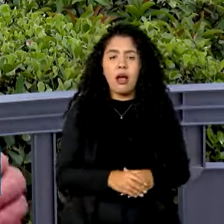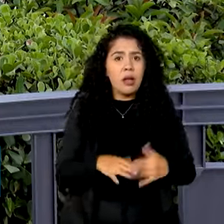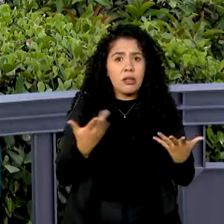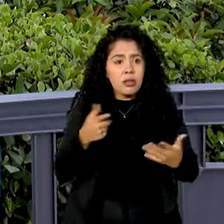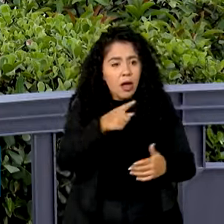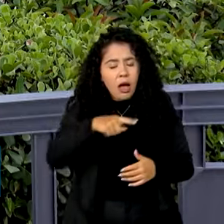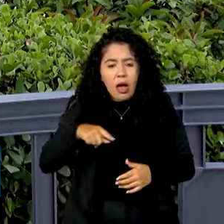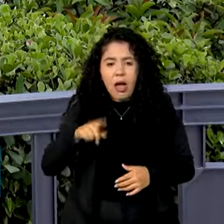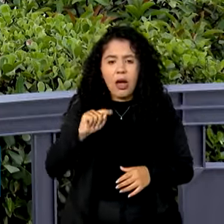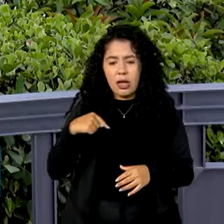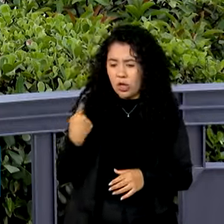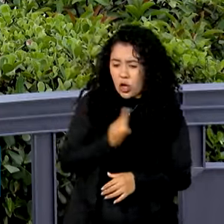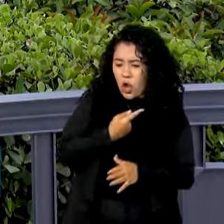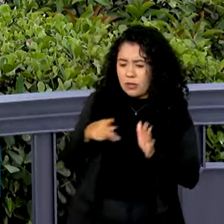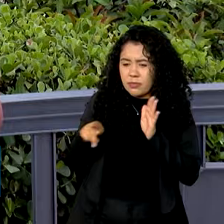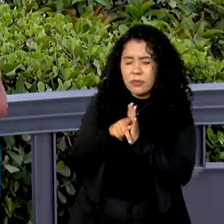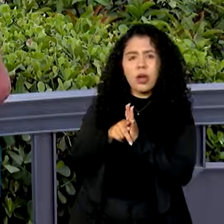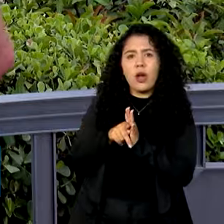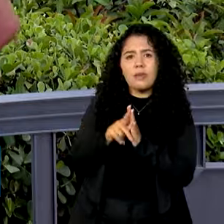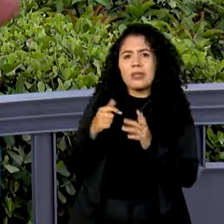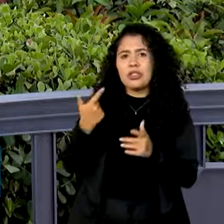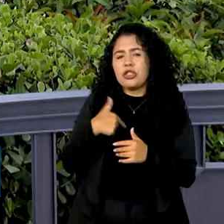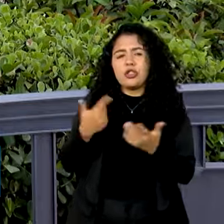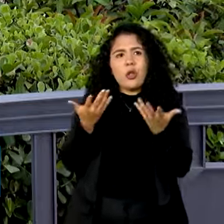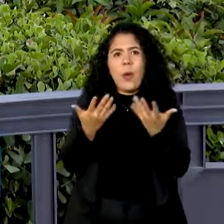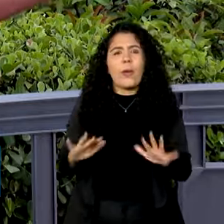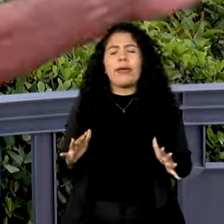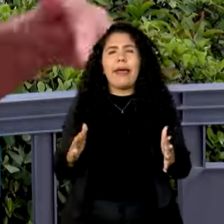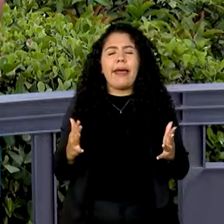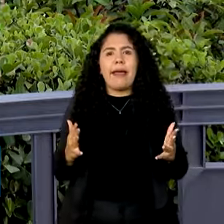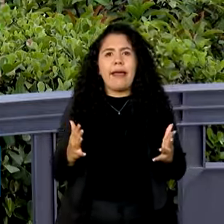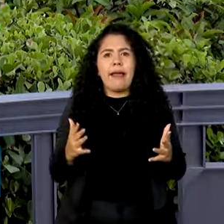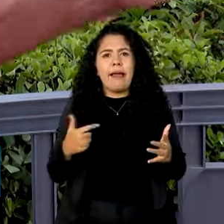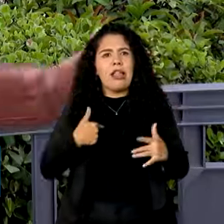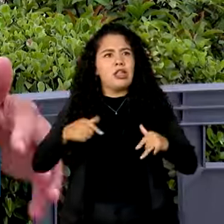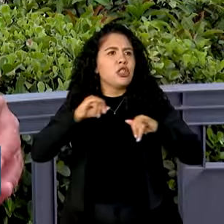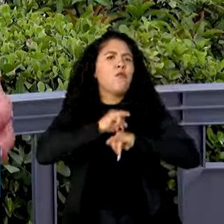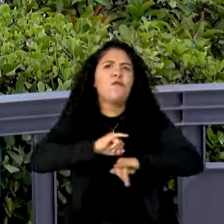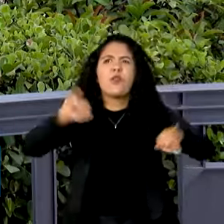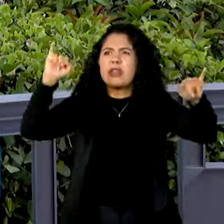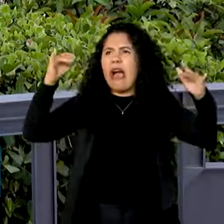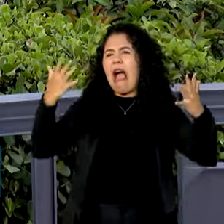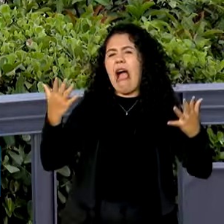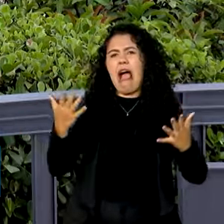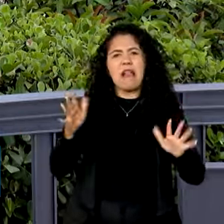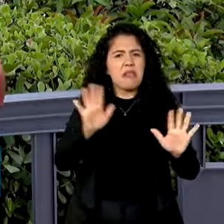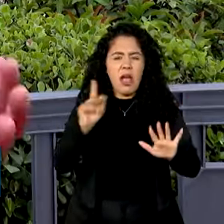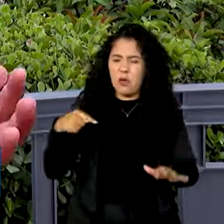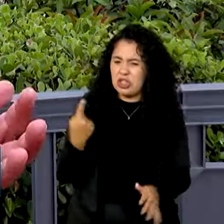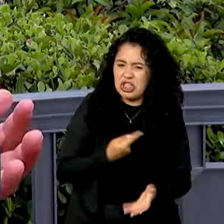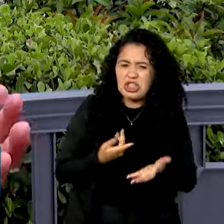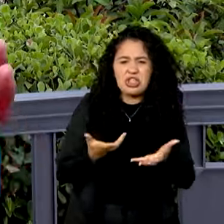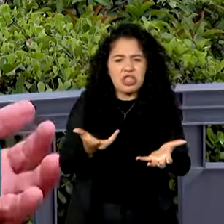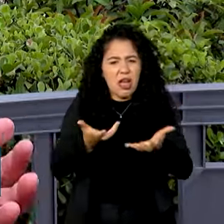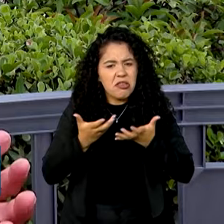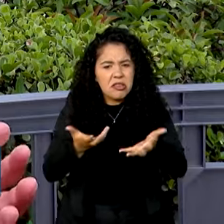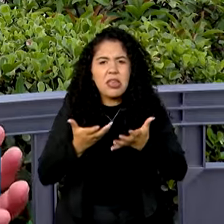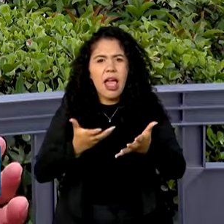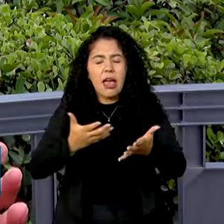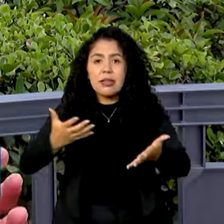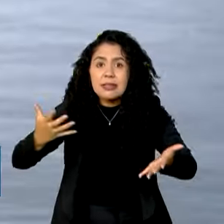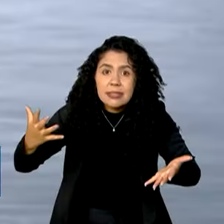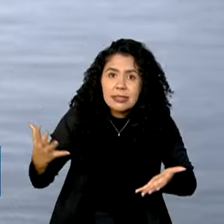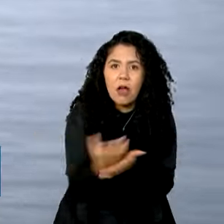Schurmann não é, nós não estamos divulgando isso como... Não, nós queremos realmente é salvar